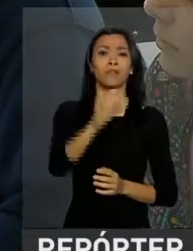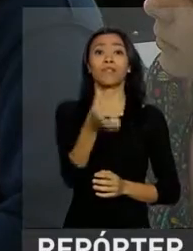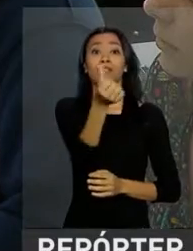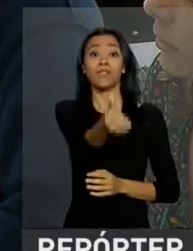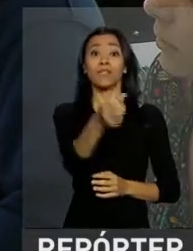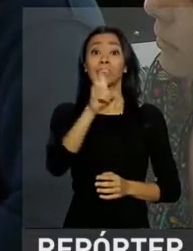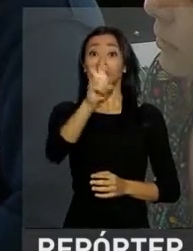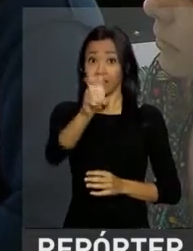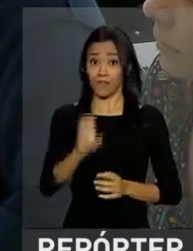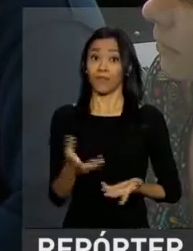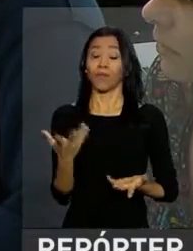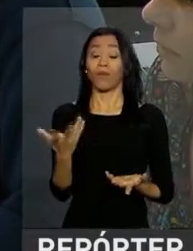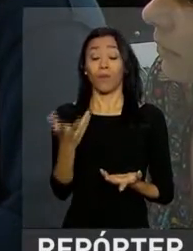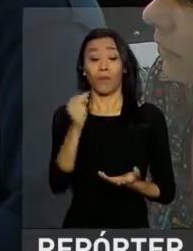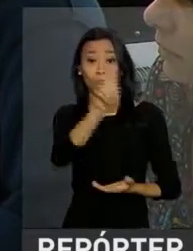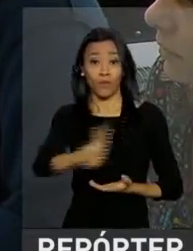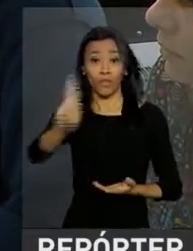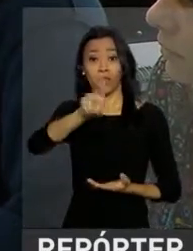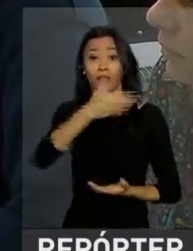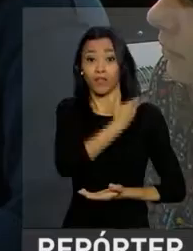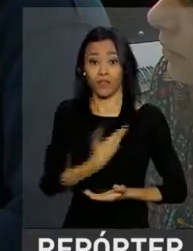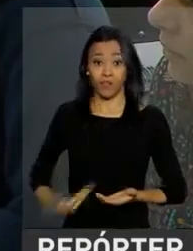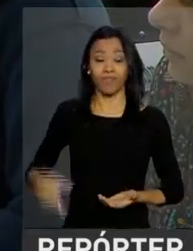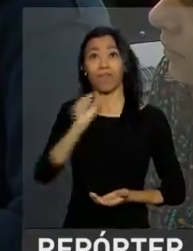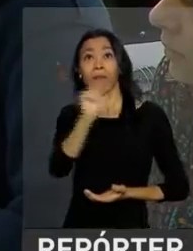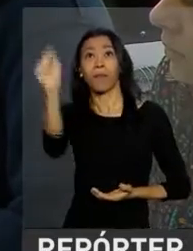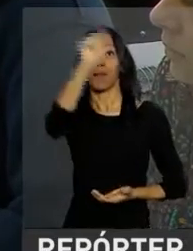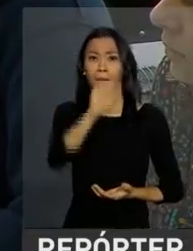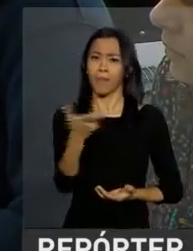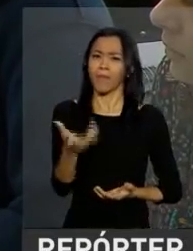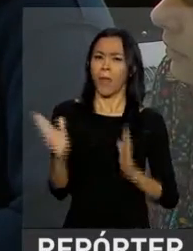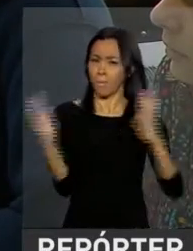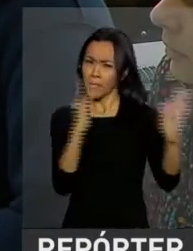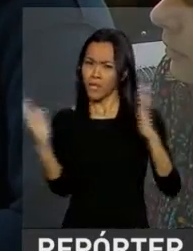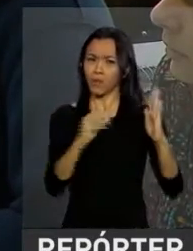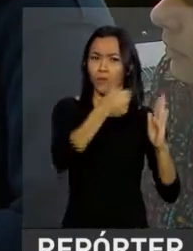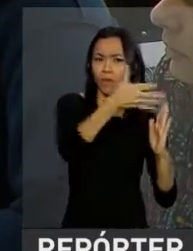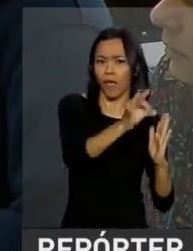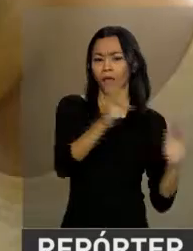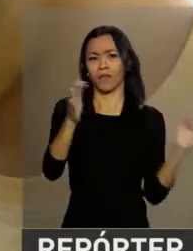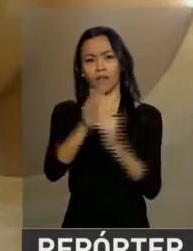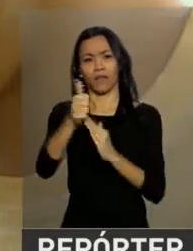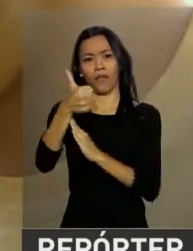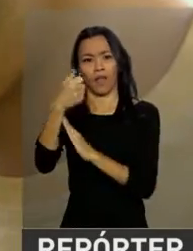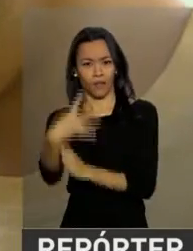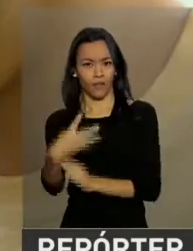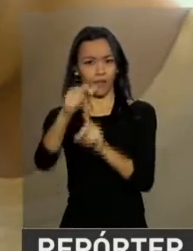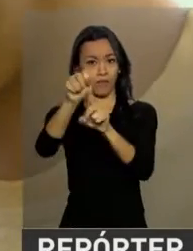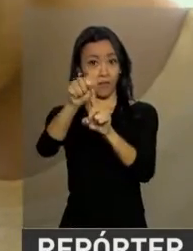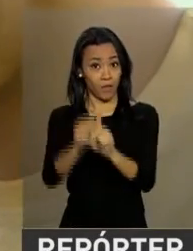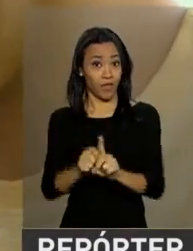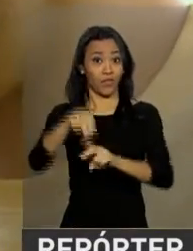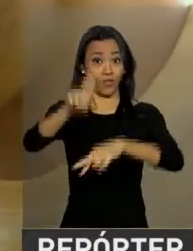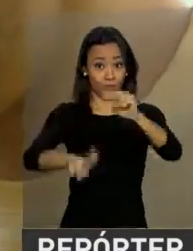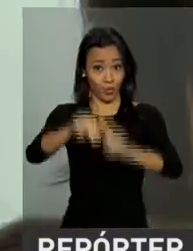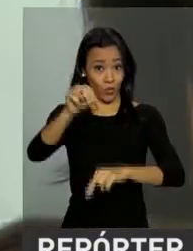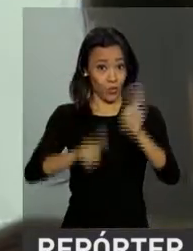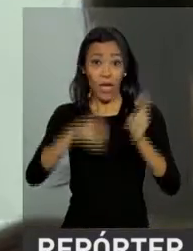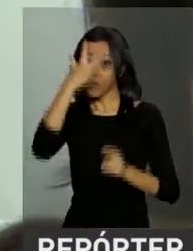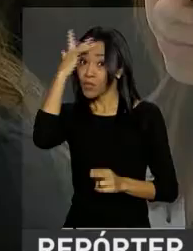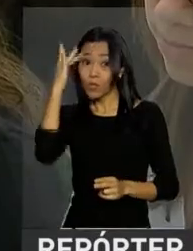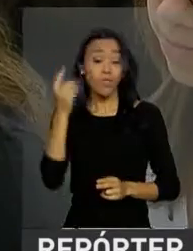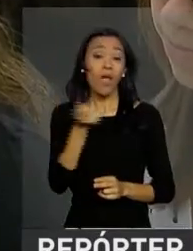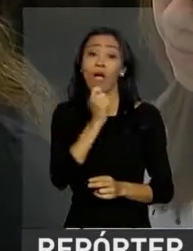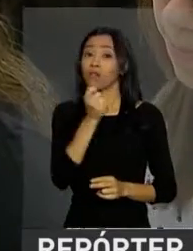públicas de ensino superior a matrícula deve ser feita entre os dias 10 e 14 de junho aqueles que não forem selecionados